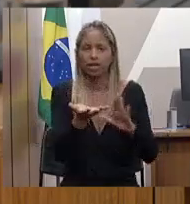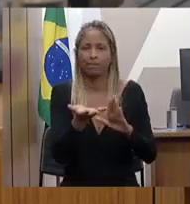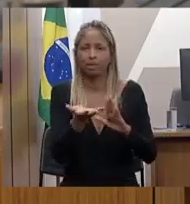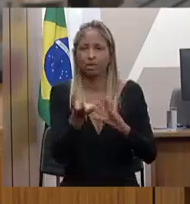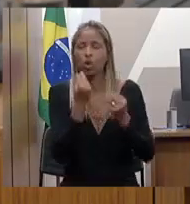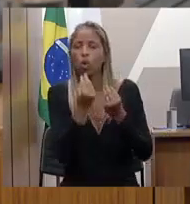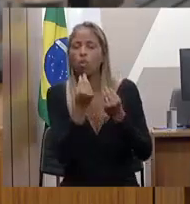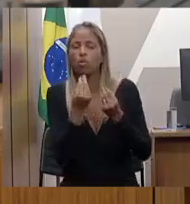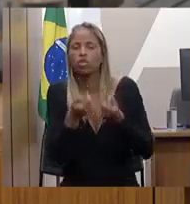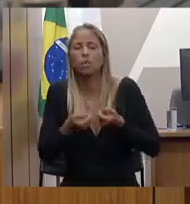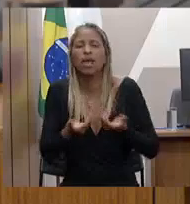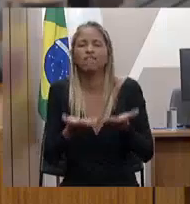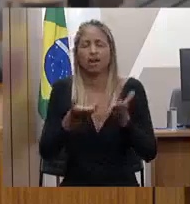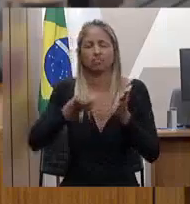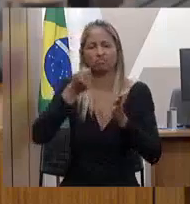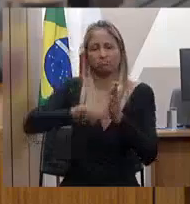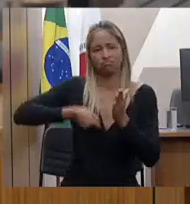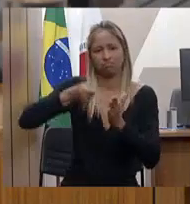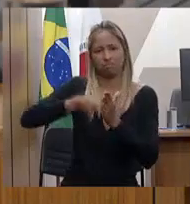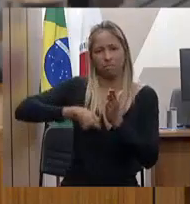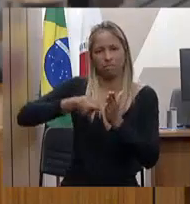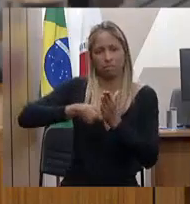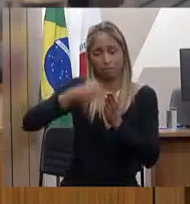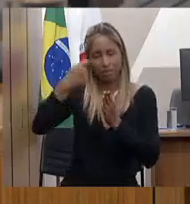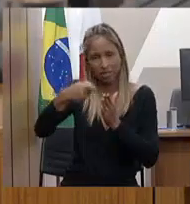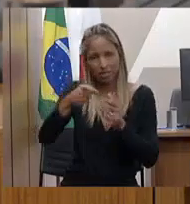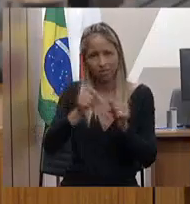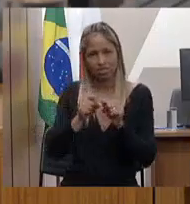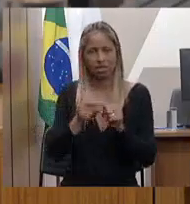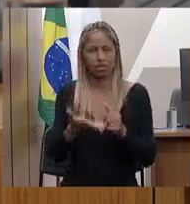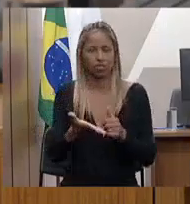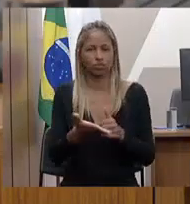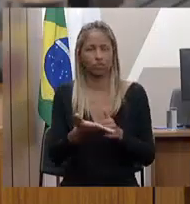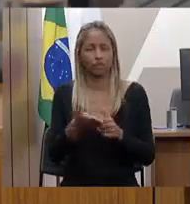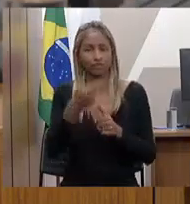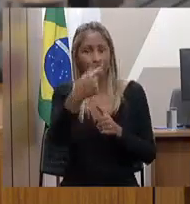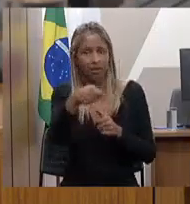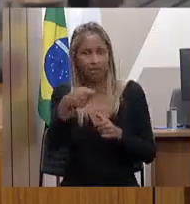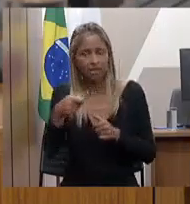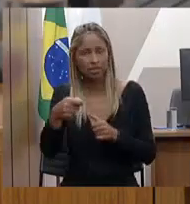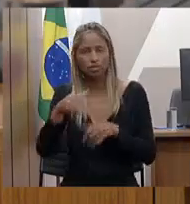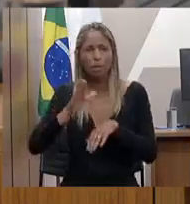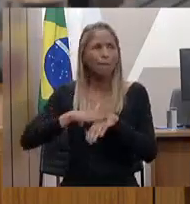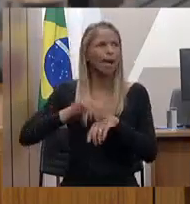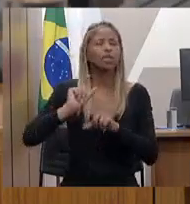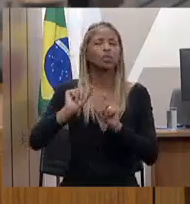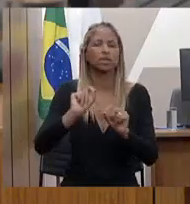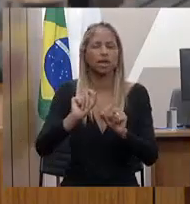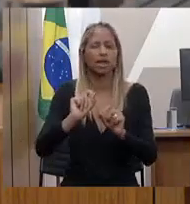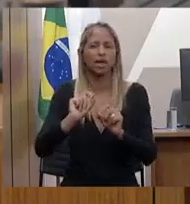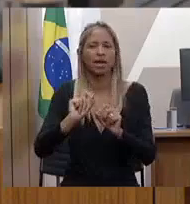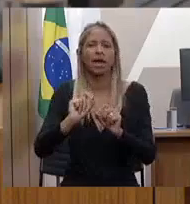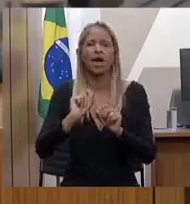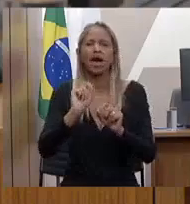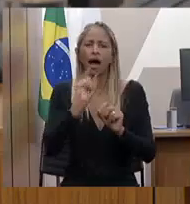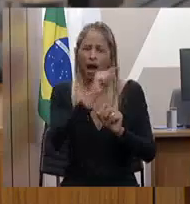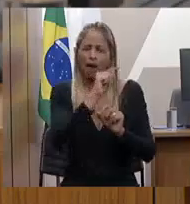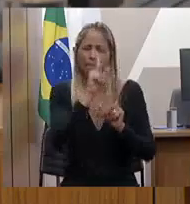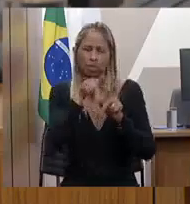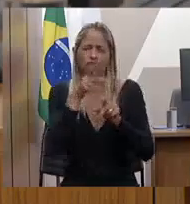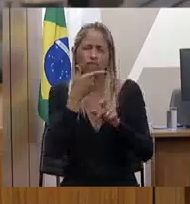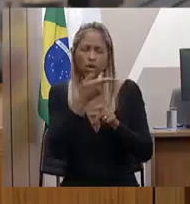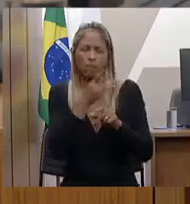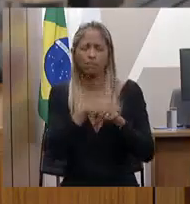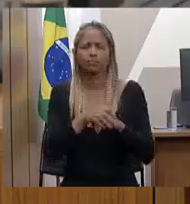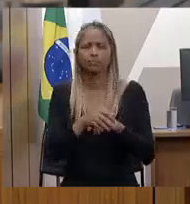vamos levar essa luta a gente precisa fazer isso a gente precisa ainda né E aí a irmã colocou hoje aqui de manhã